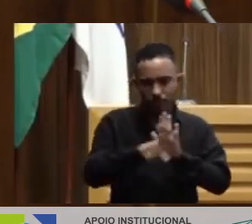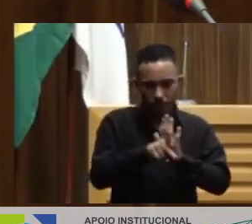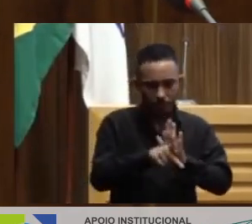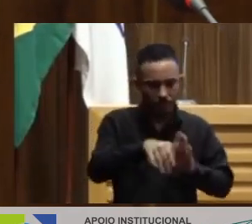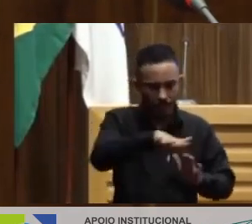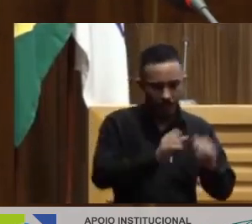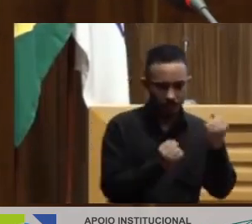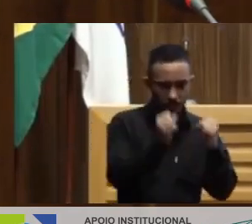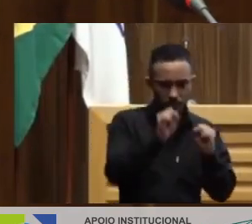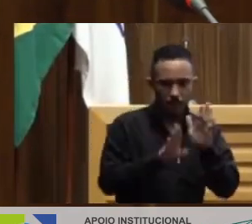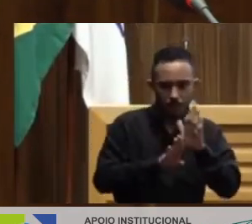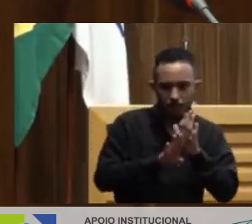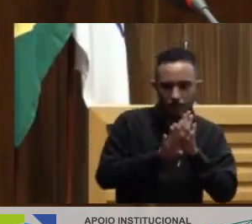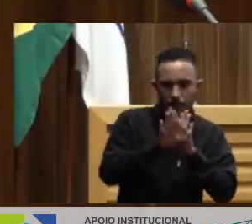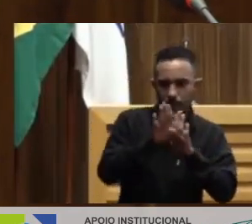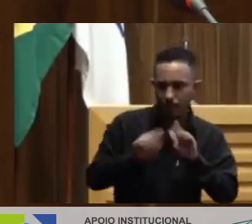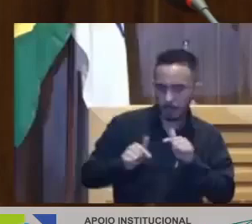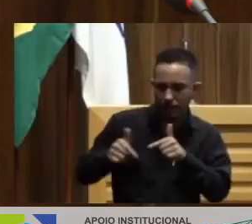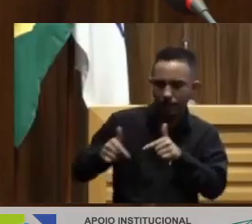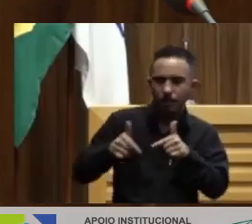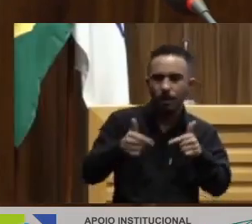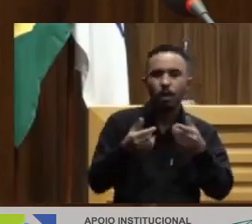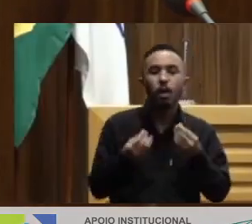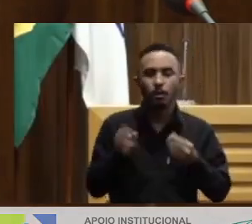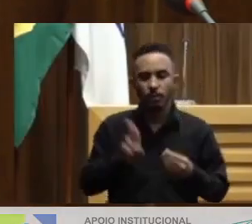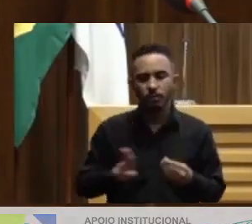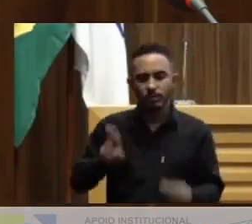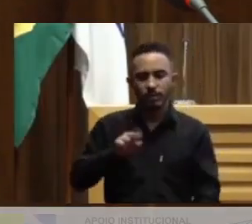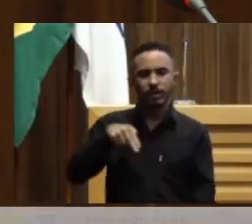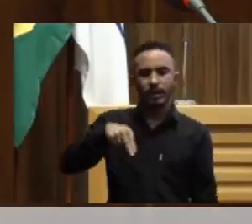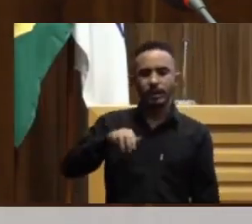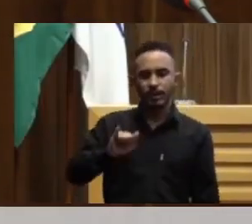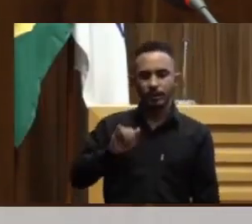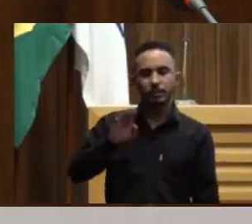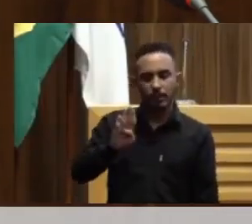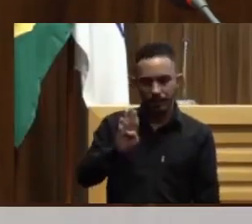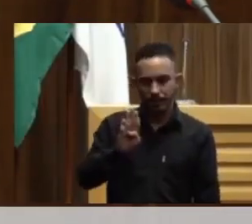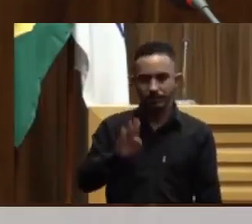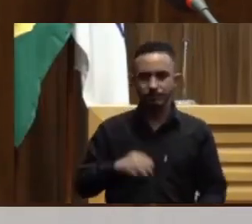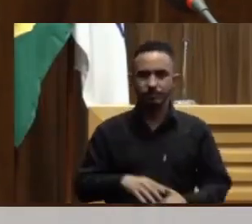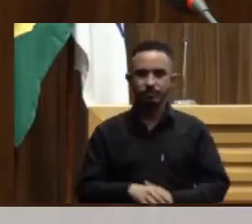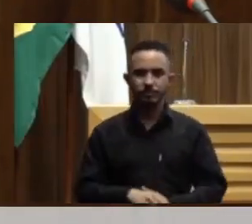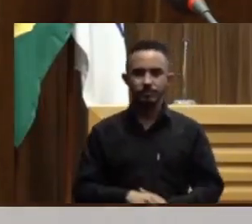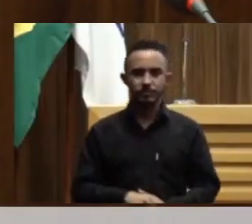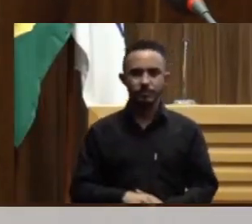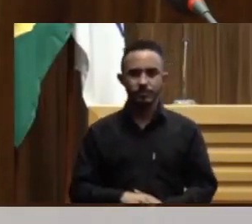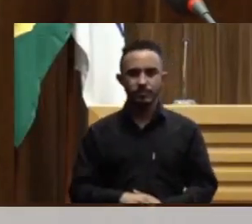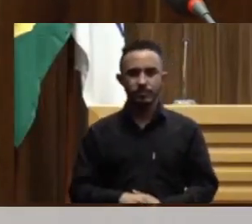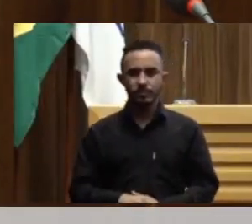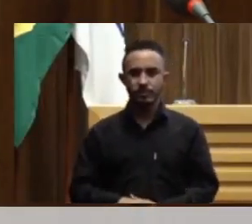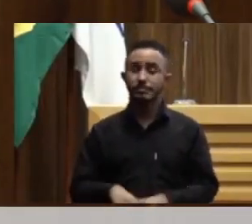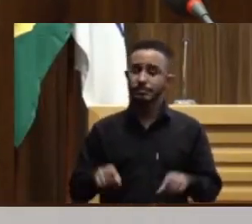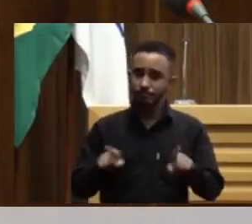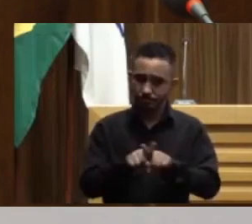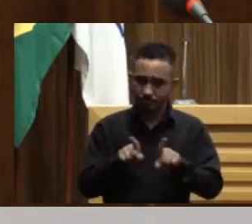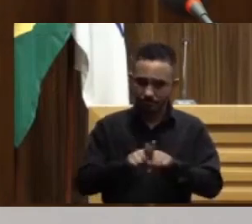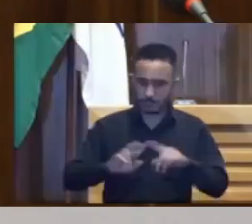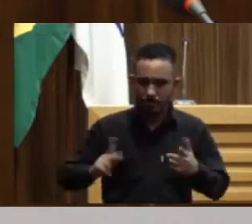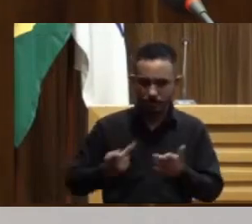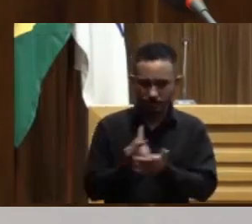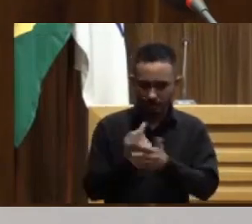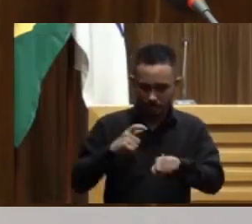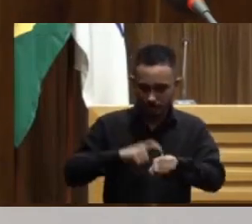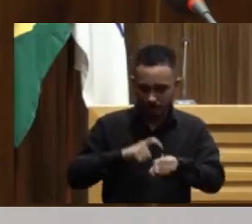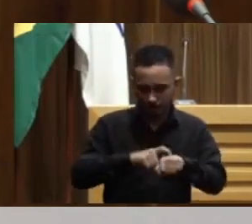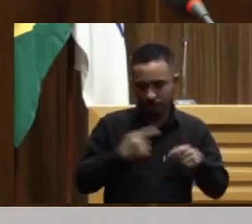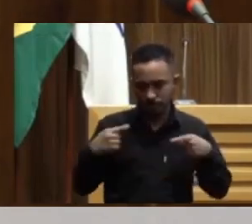a ação dessa indústria através da Nova Indústria Brasil e, ao mesmo tempo, a